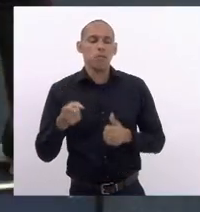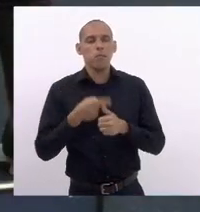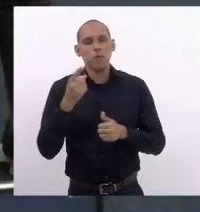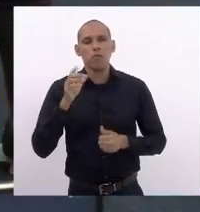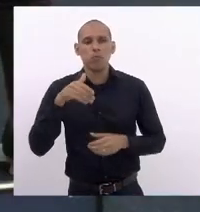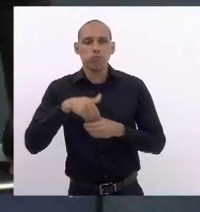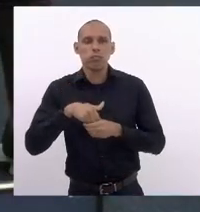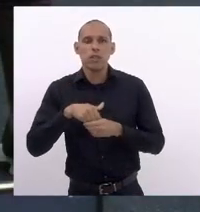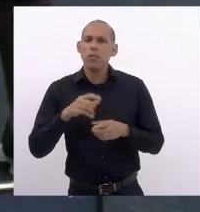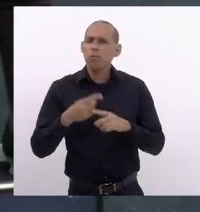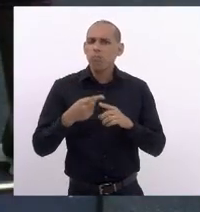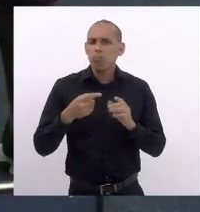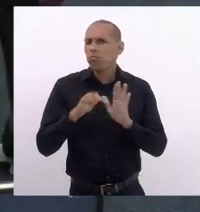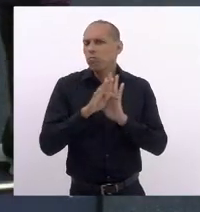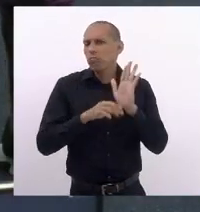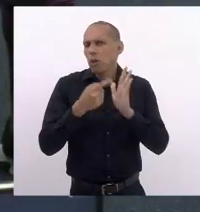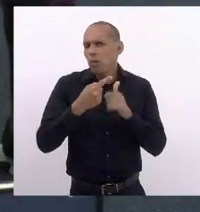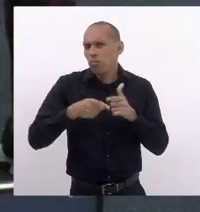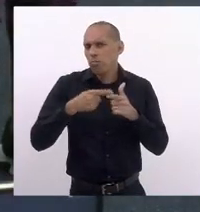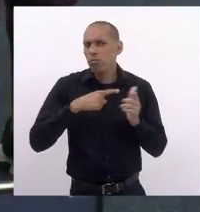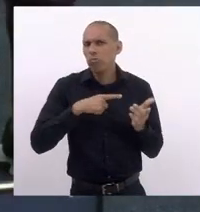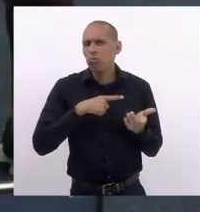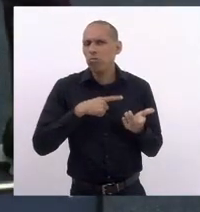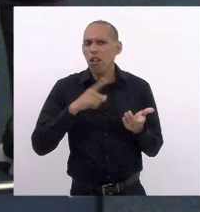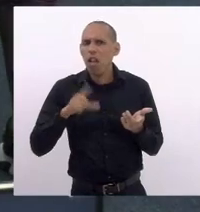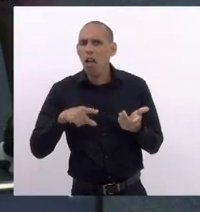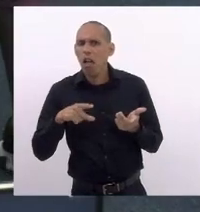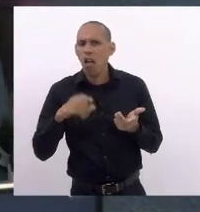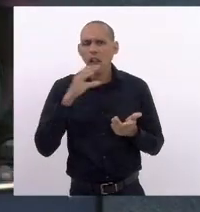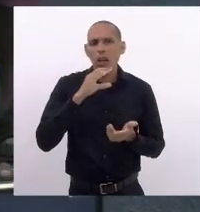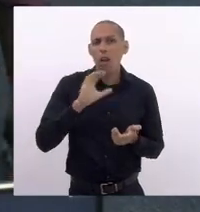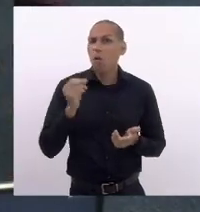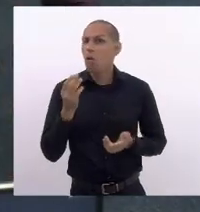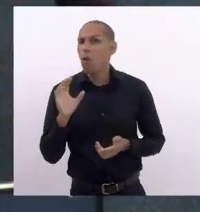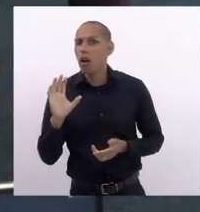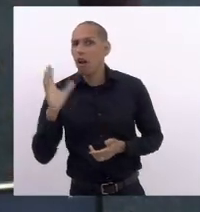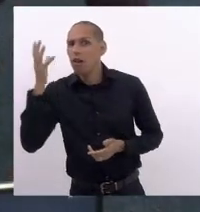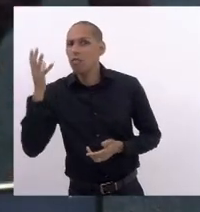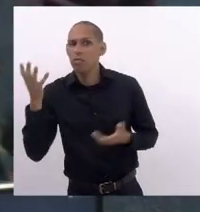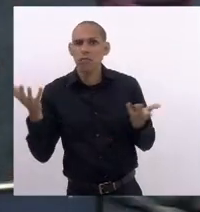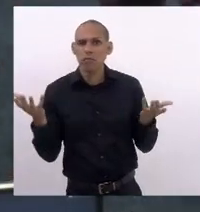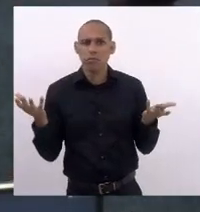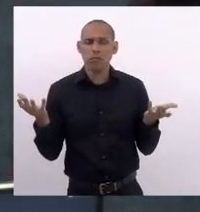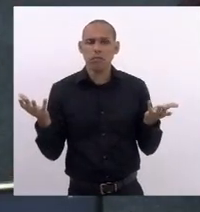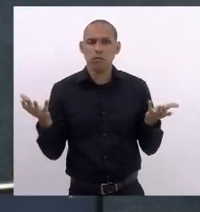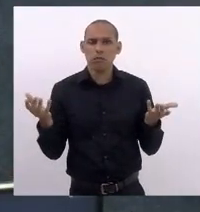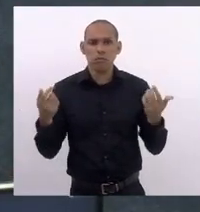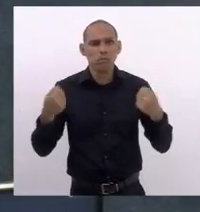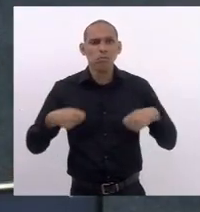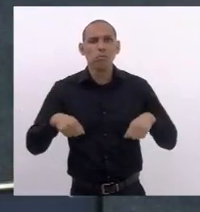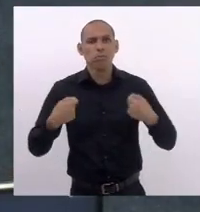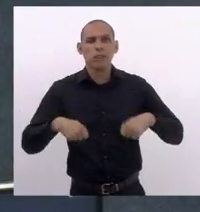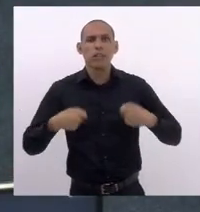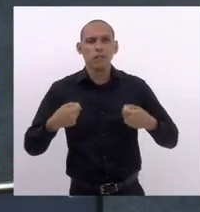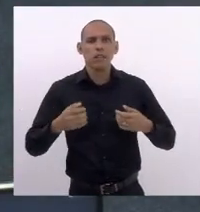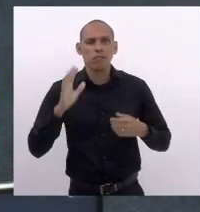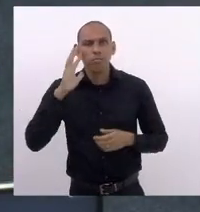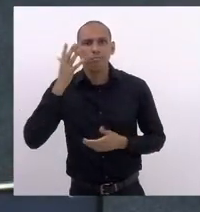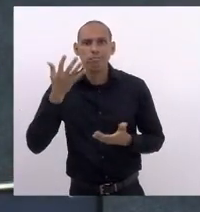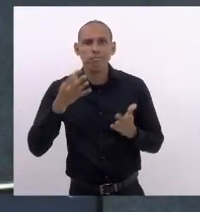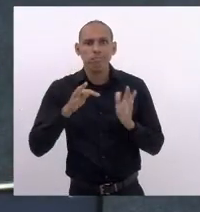porque tem problema no texto. Que é calamidade ou emergência? Tem problema no texto que a gente votou. Vamos ter que resolver isso aqui.